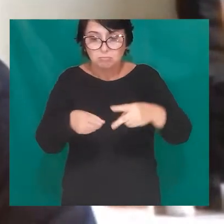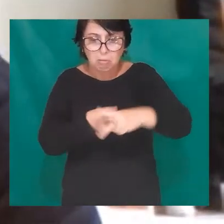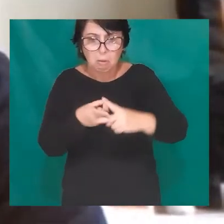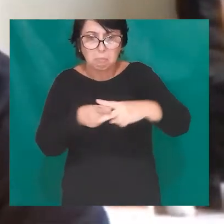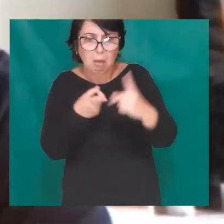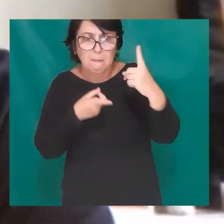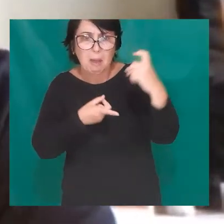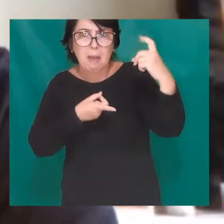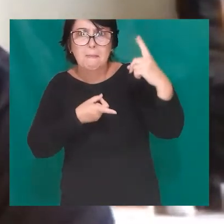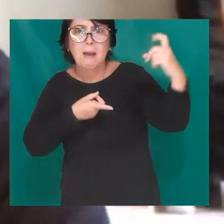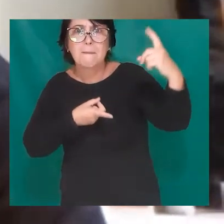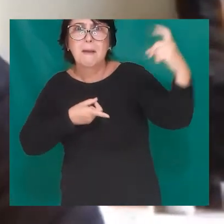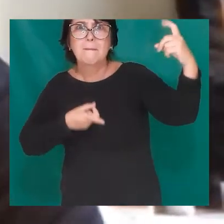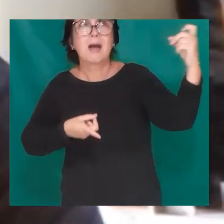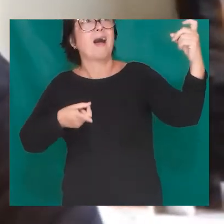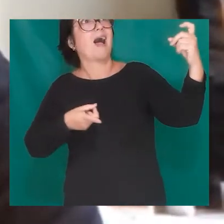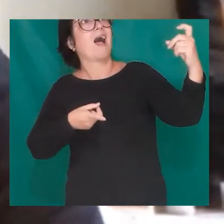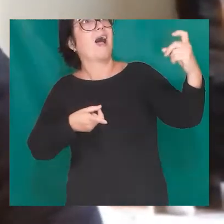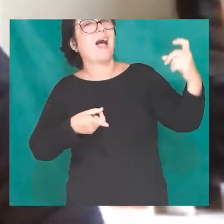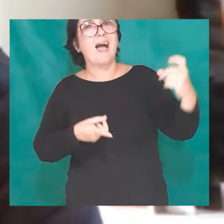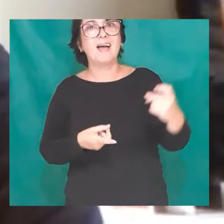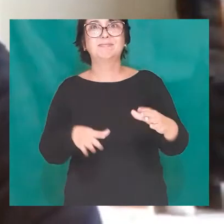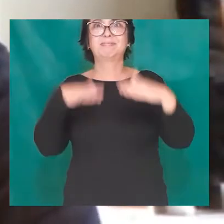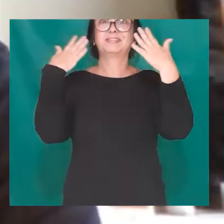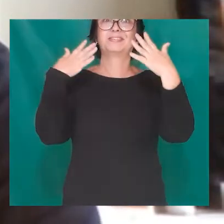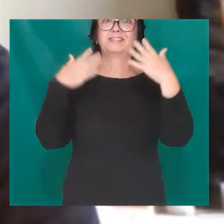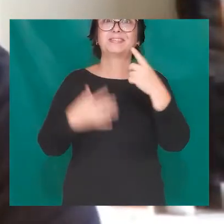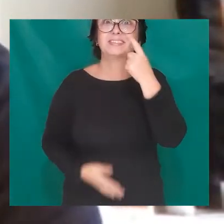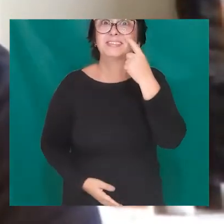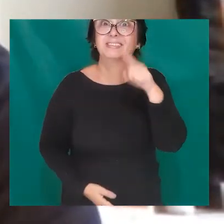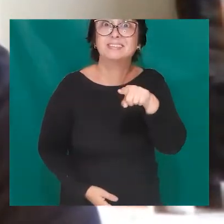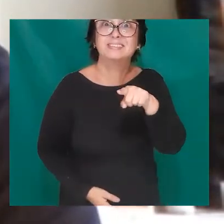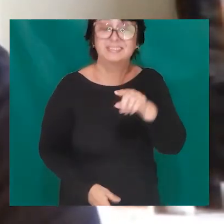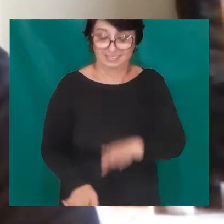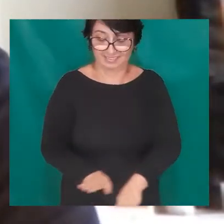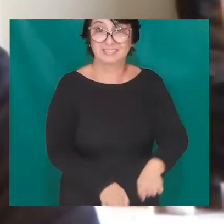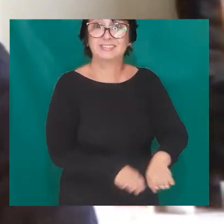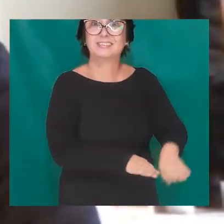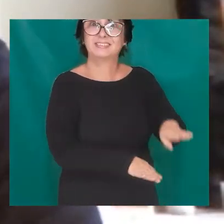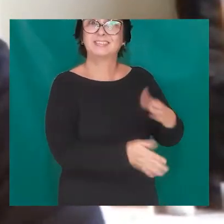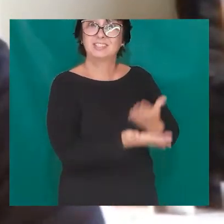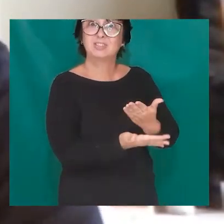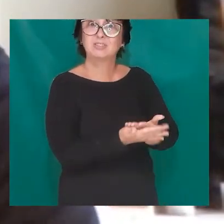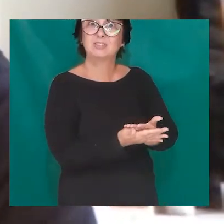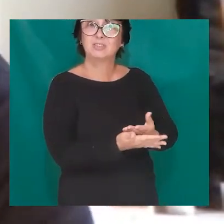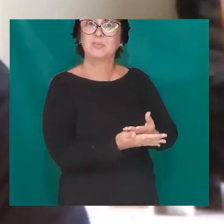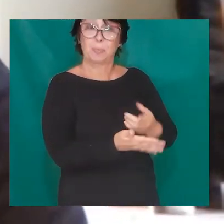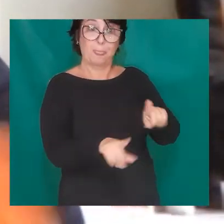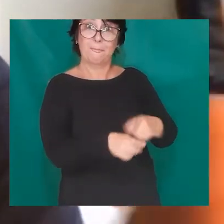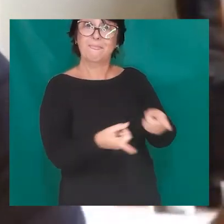aquilo produz as notas musicais, você acha que aquilo desperta também o interesse pelo estudo de música também,